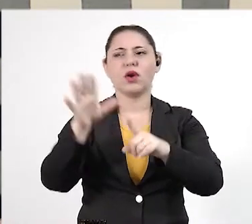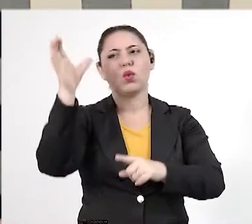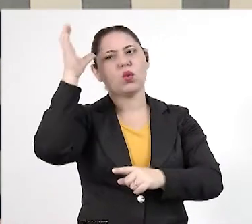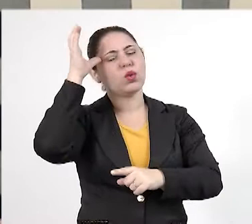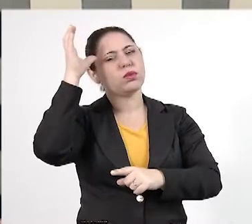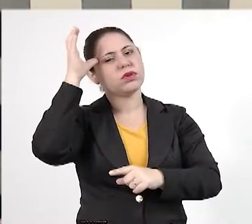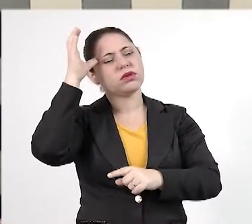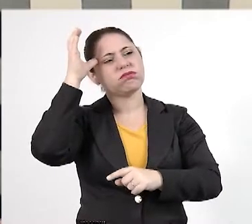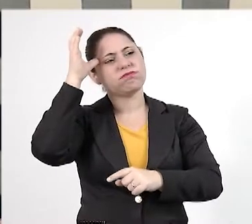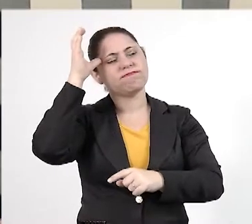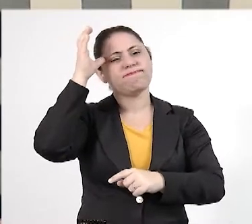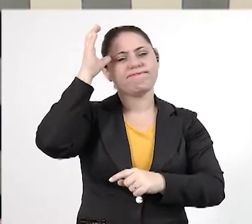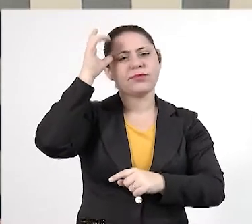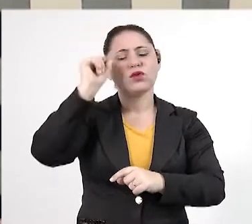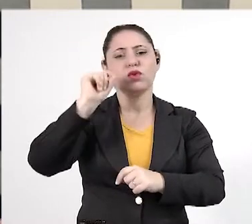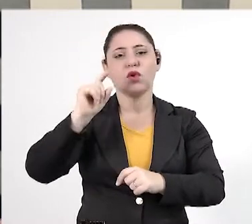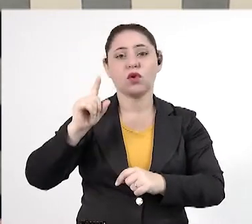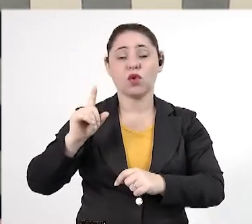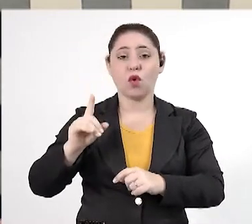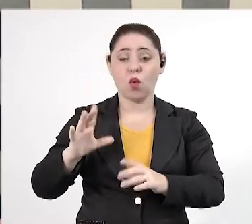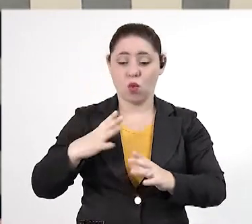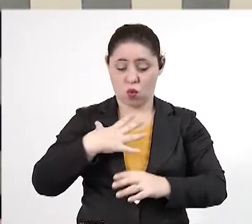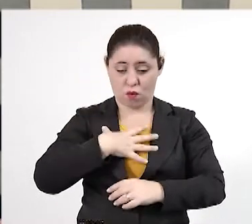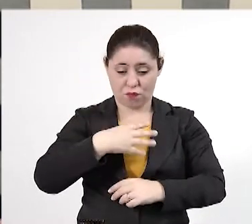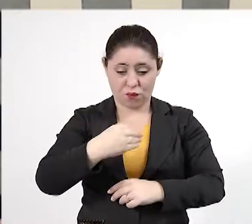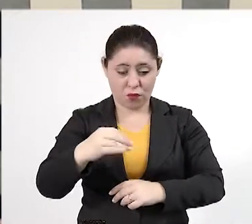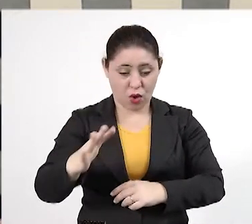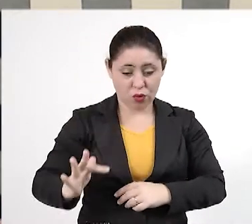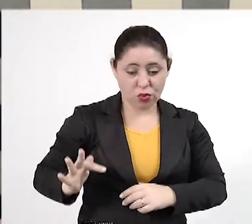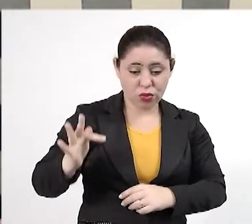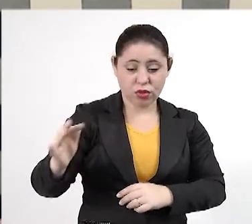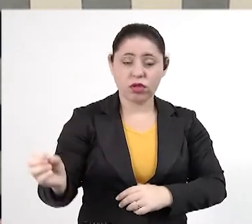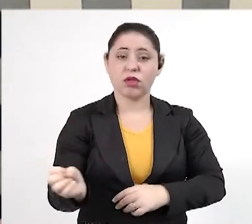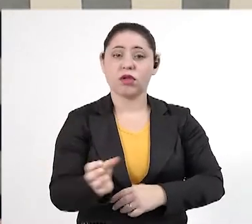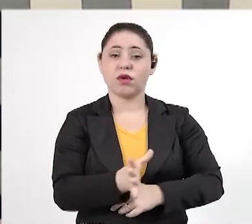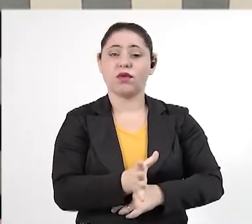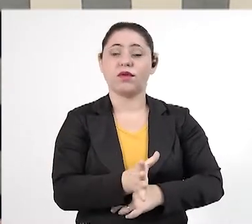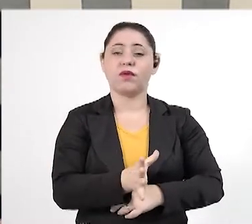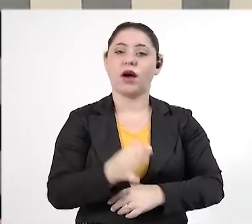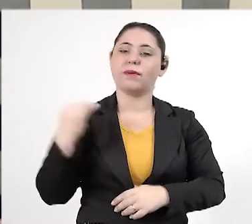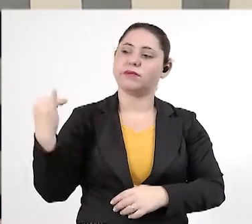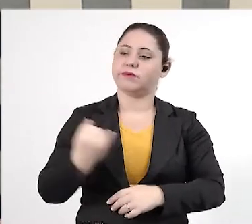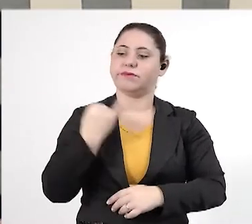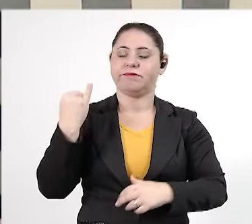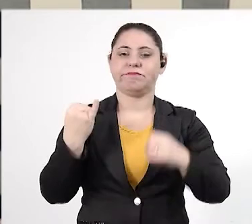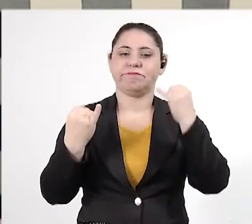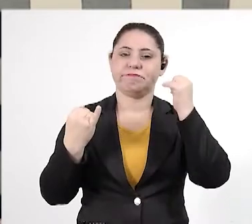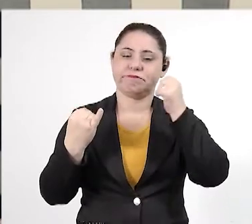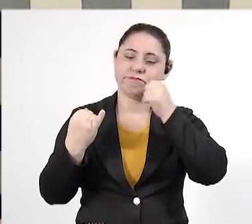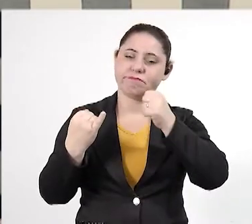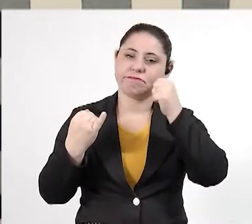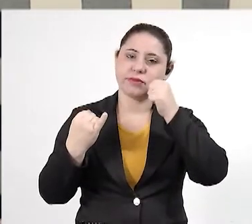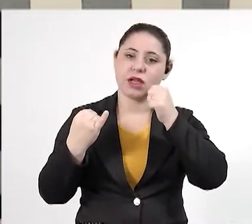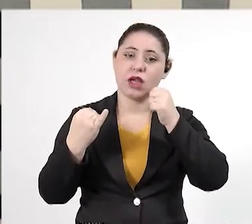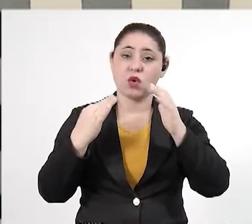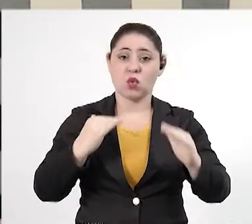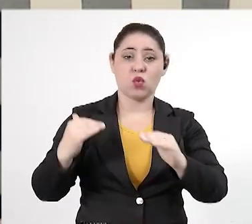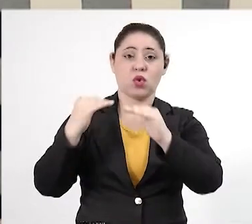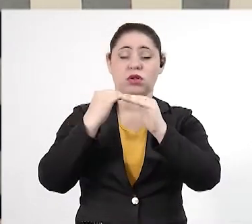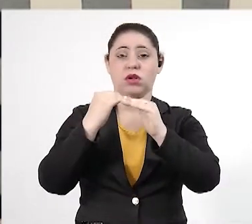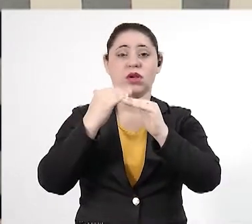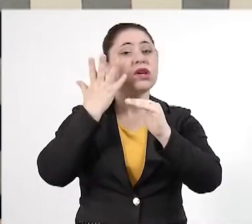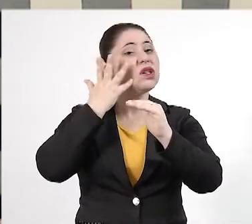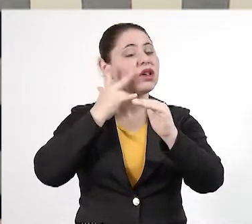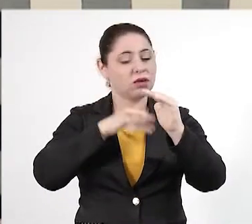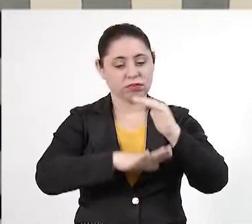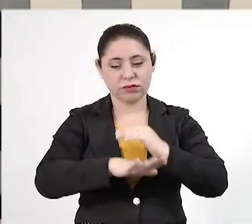dessa compreensão das novas gerações em relação à importância da mulher e da igualdade.